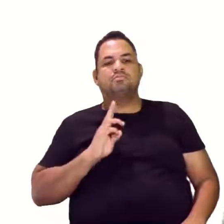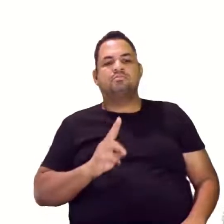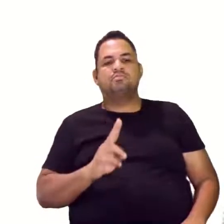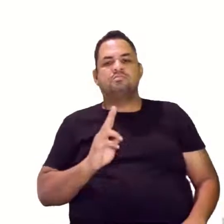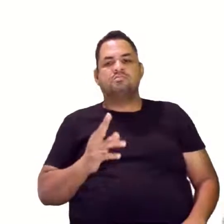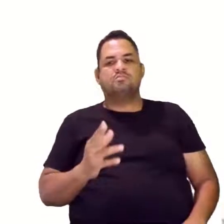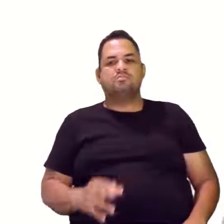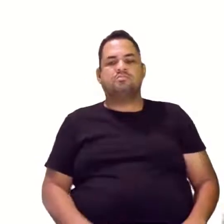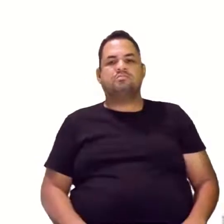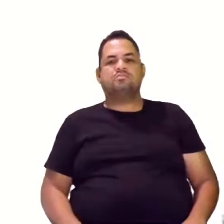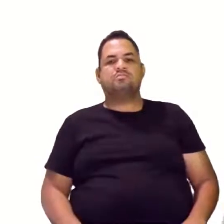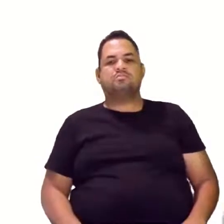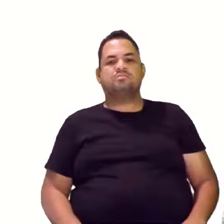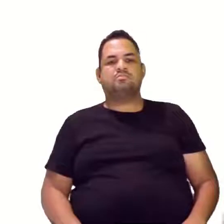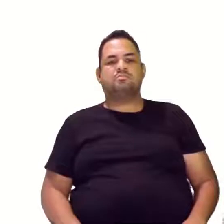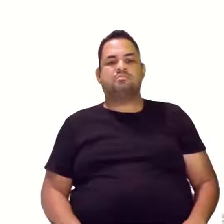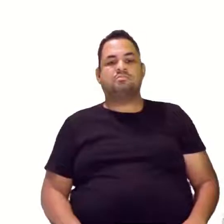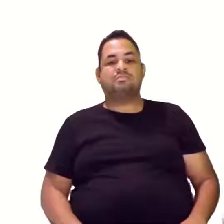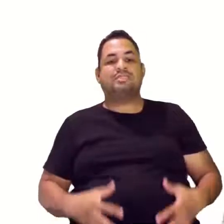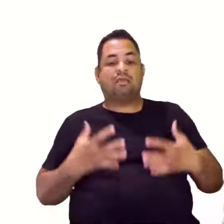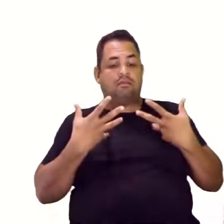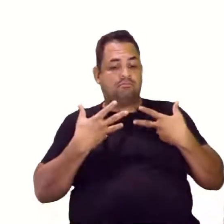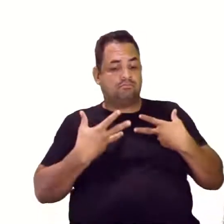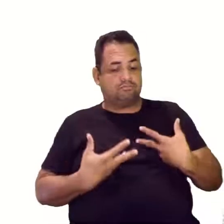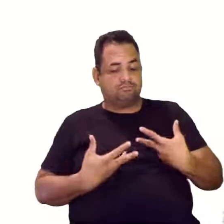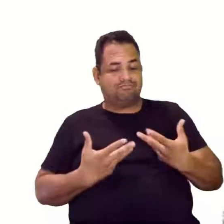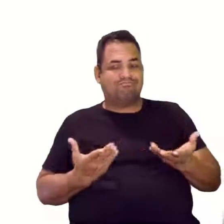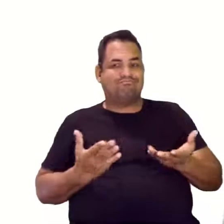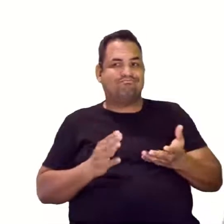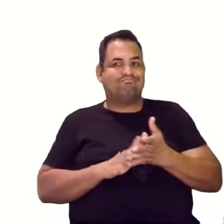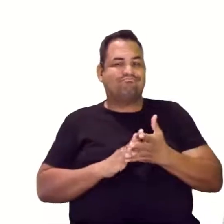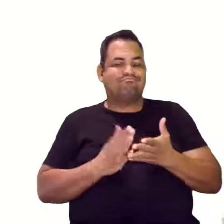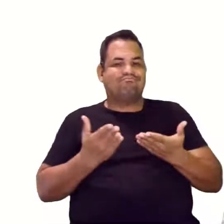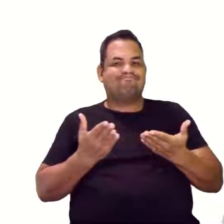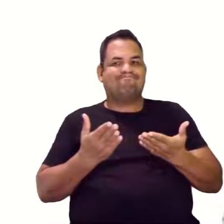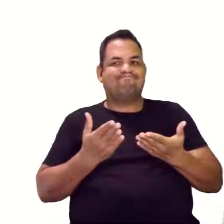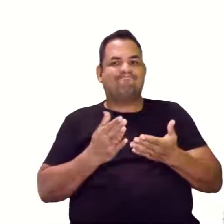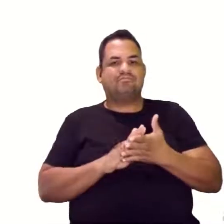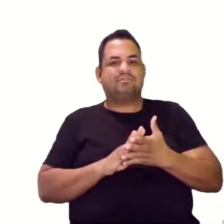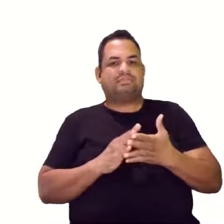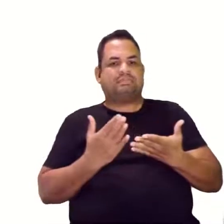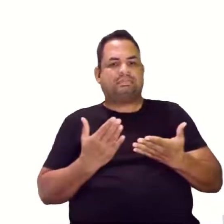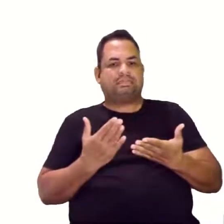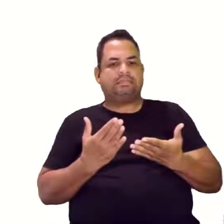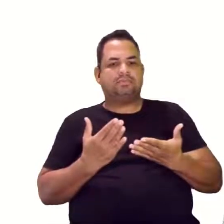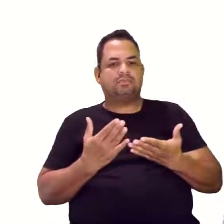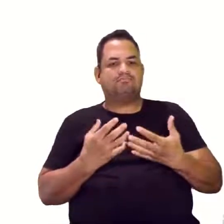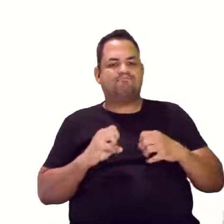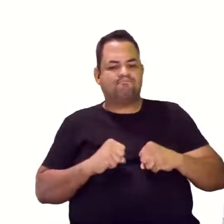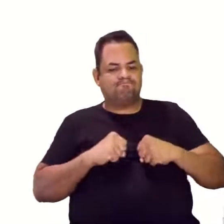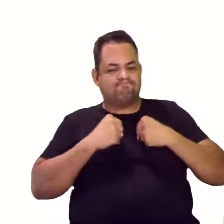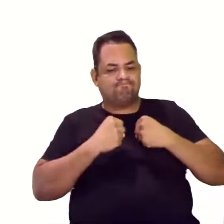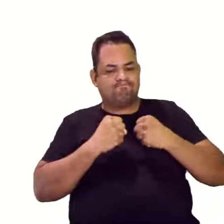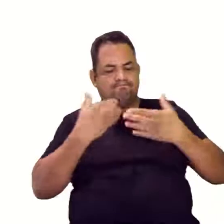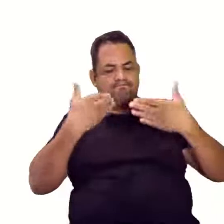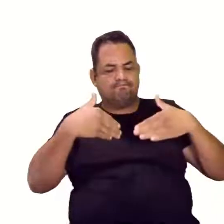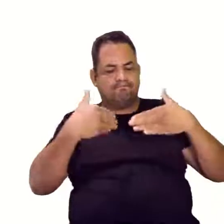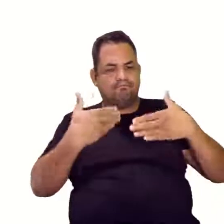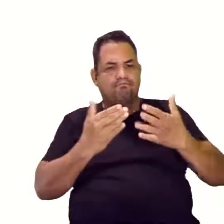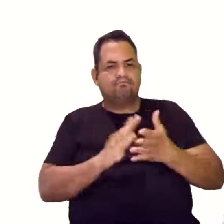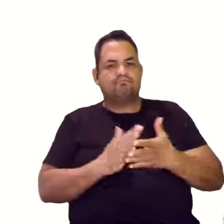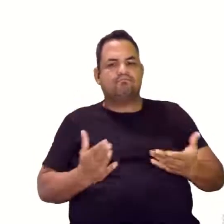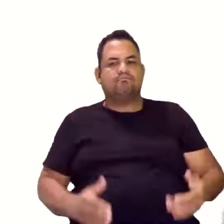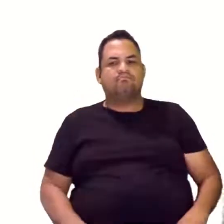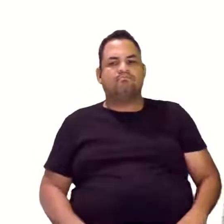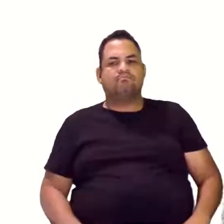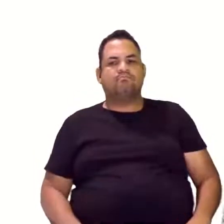sempre, claro que é cansativo, ainda mais se você não cria a resistência da prova. Aí que fica